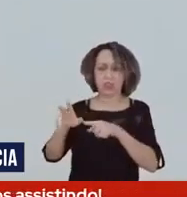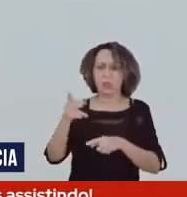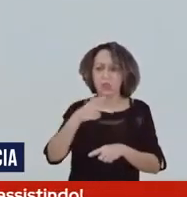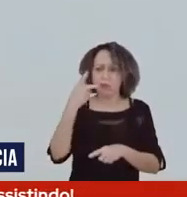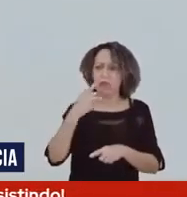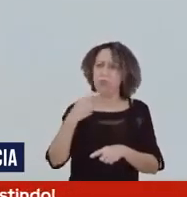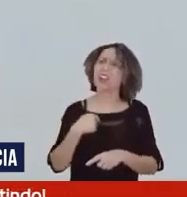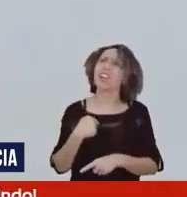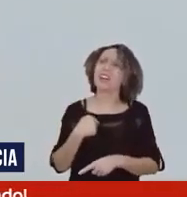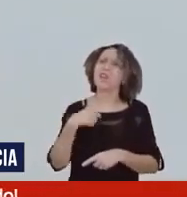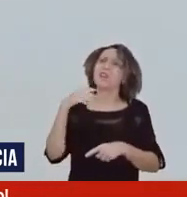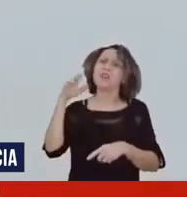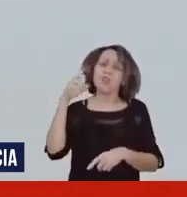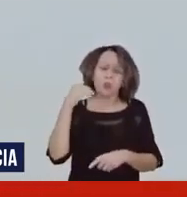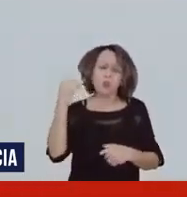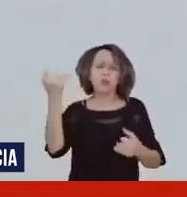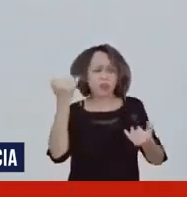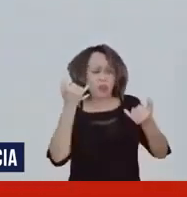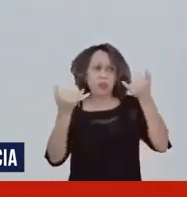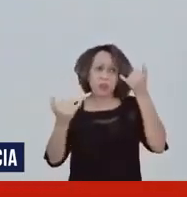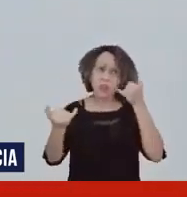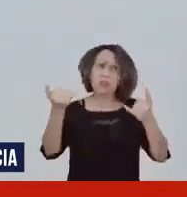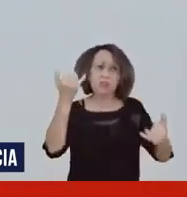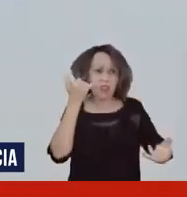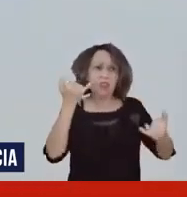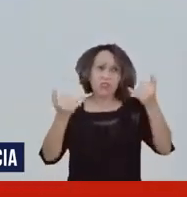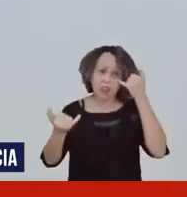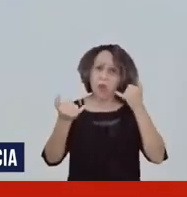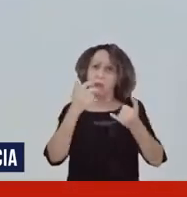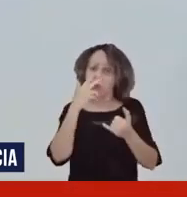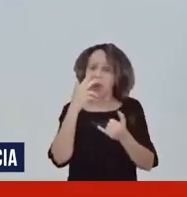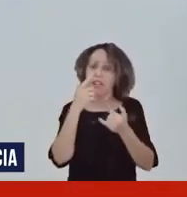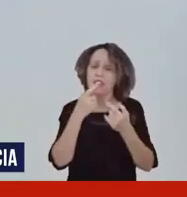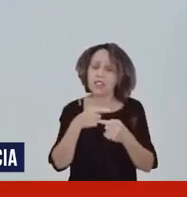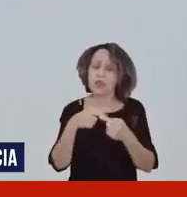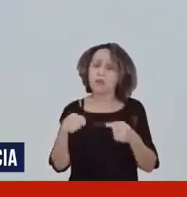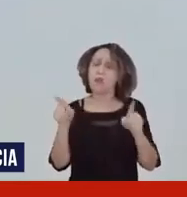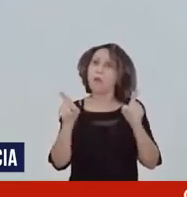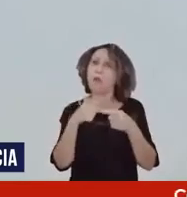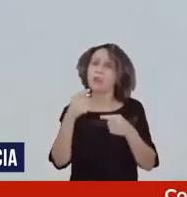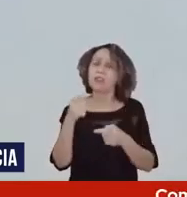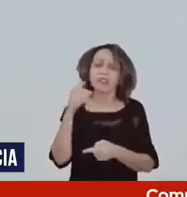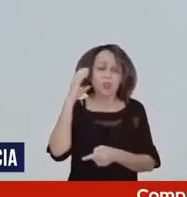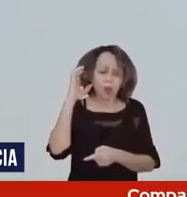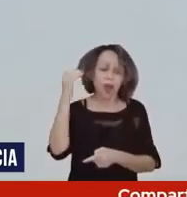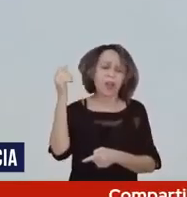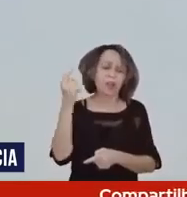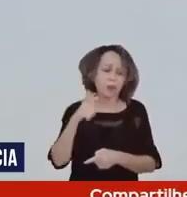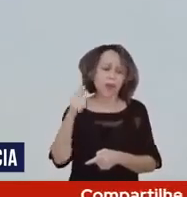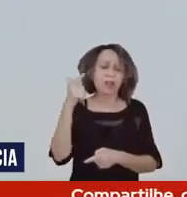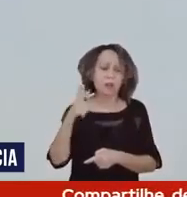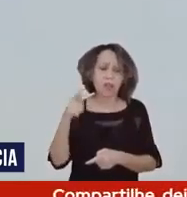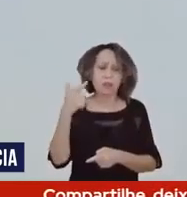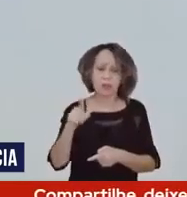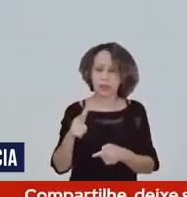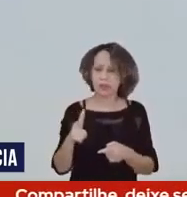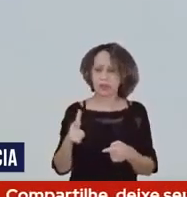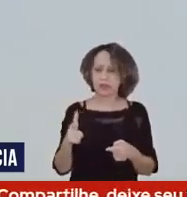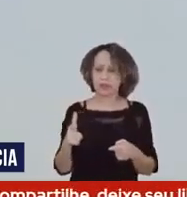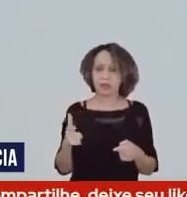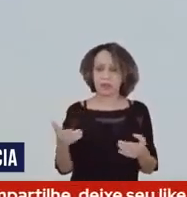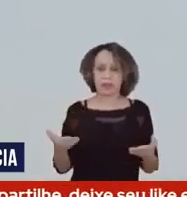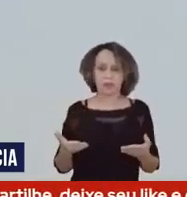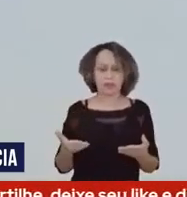parecia aquela coisa da música que você escuta toda hora no rádio, e hoje eu percebo o quanto verdade tinha naquilo. A síndrome